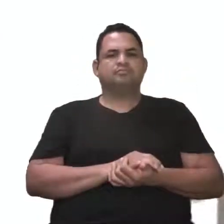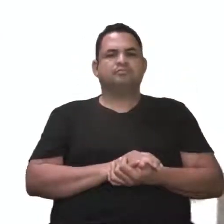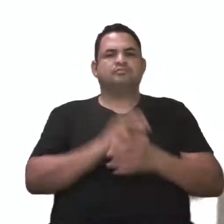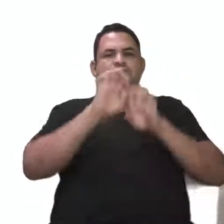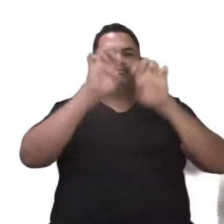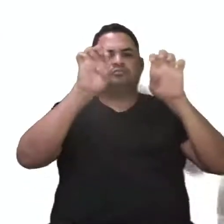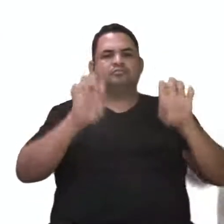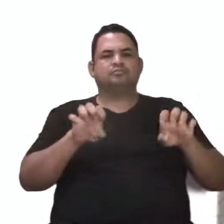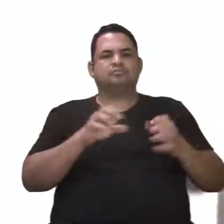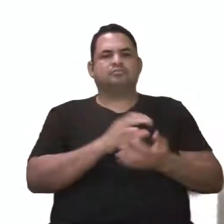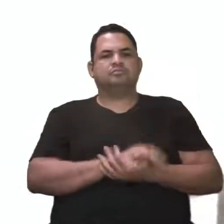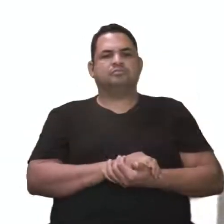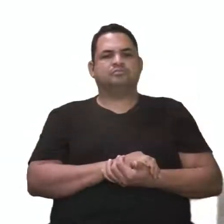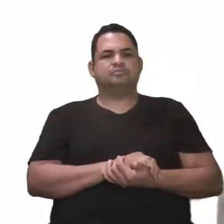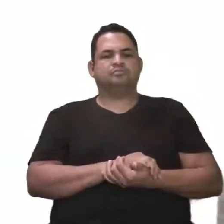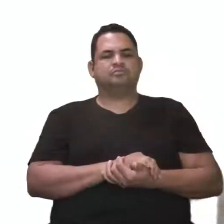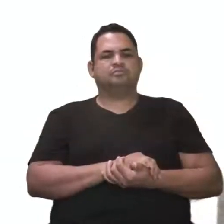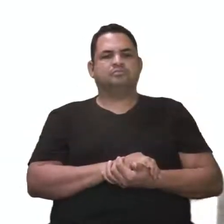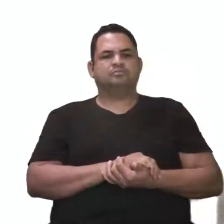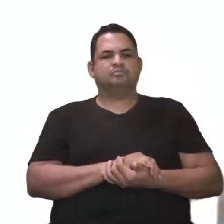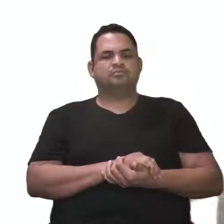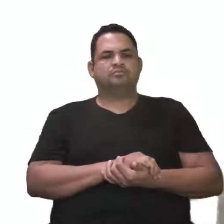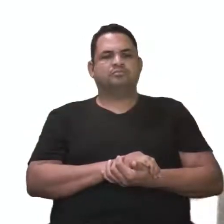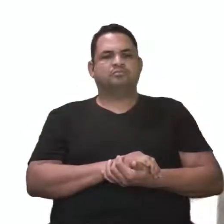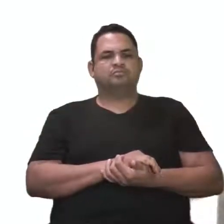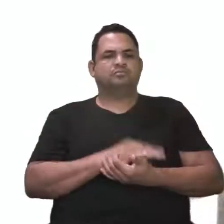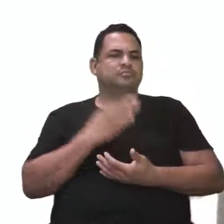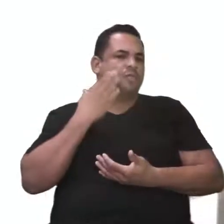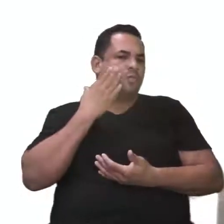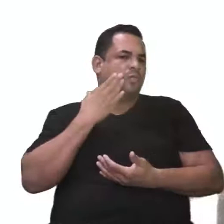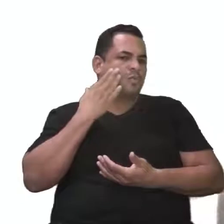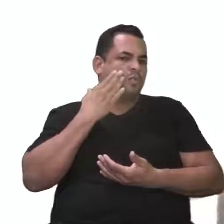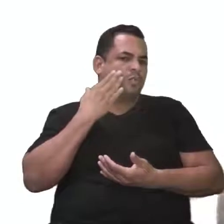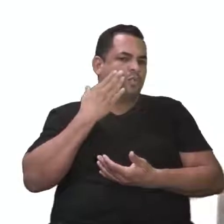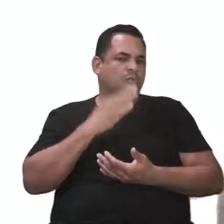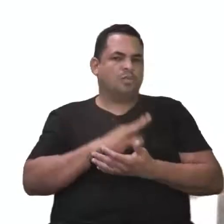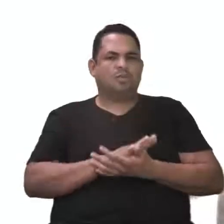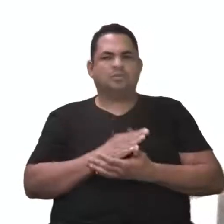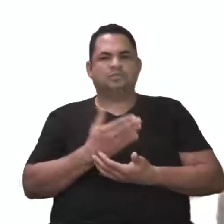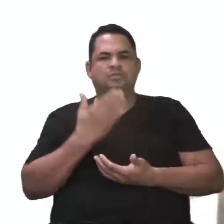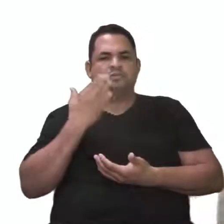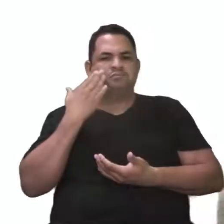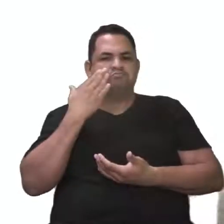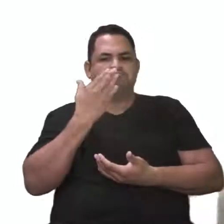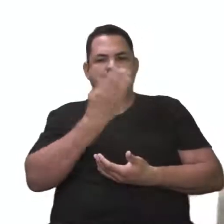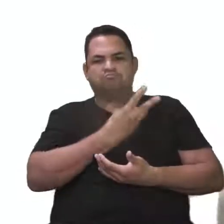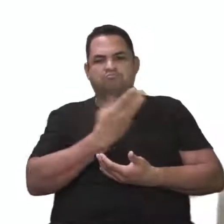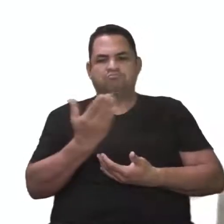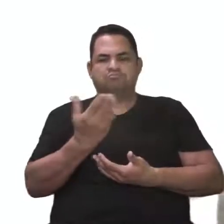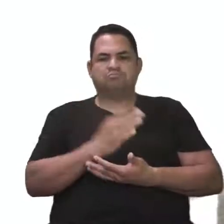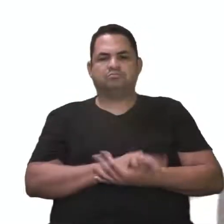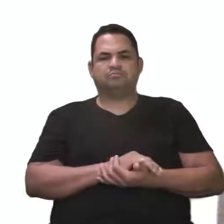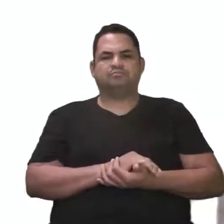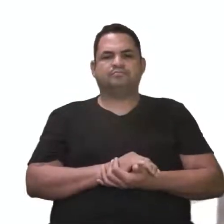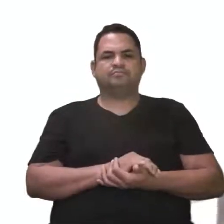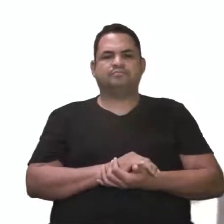as estruturas, ó. Rosinha, rosinha, rosinha. Te acalma